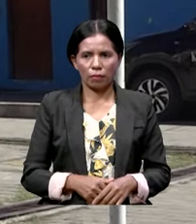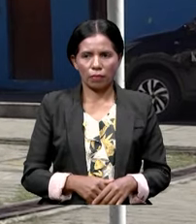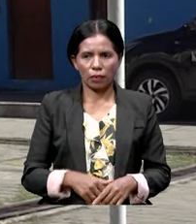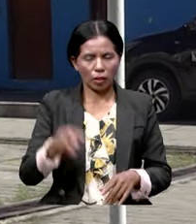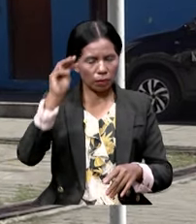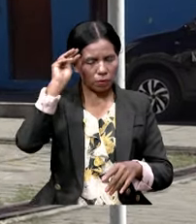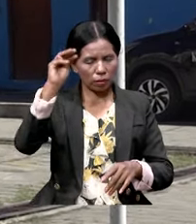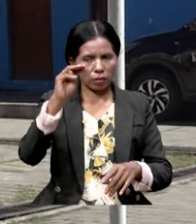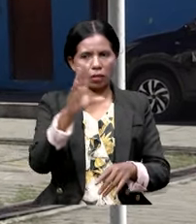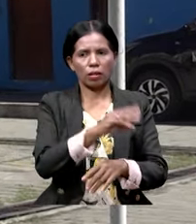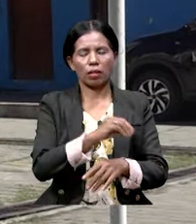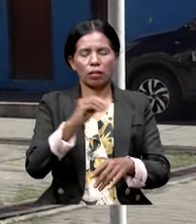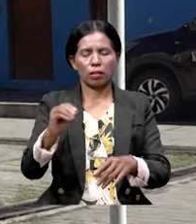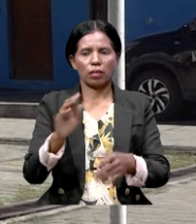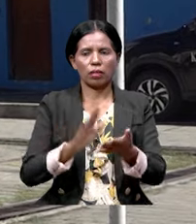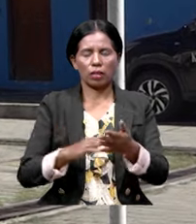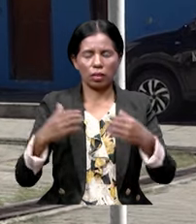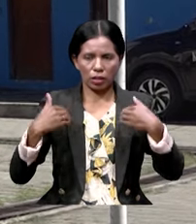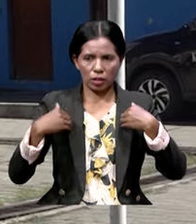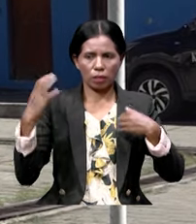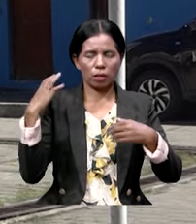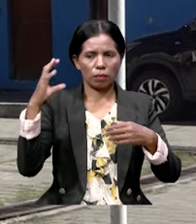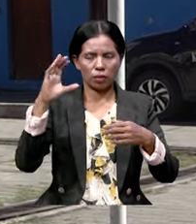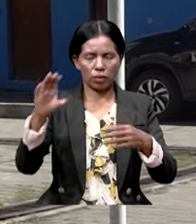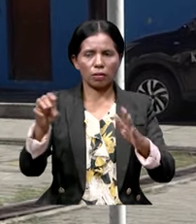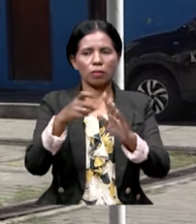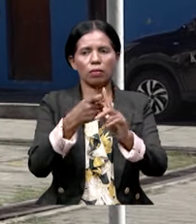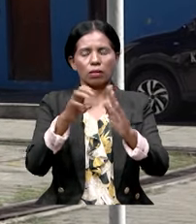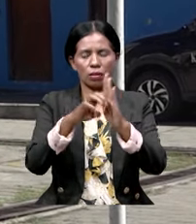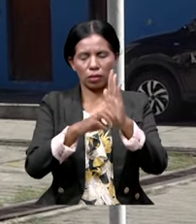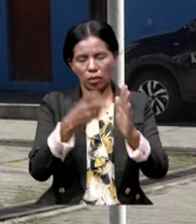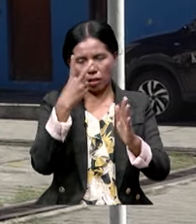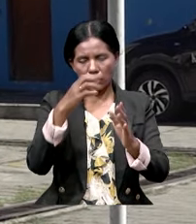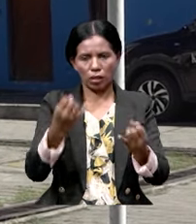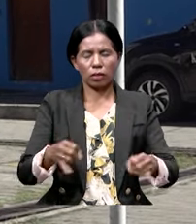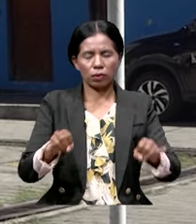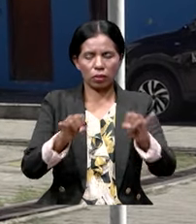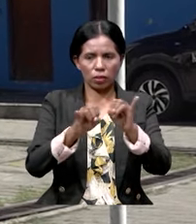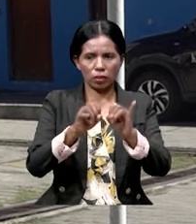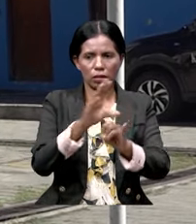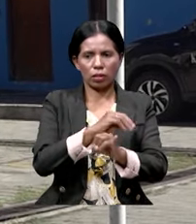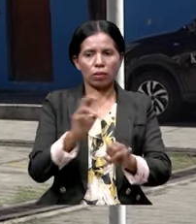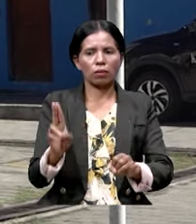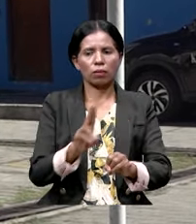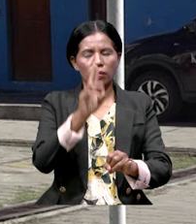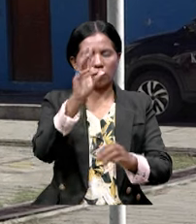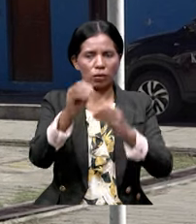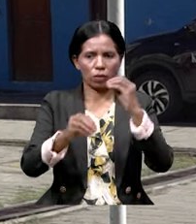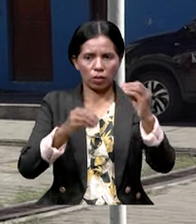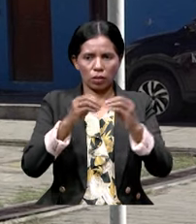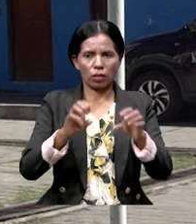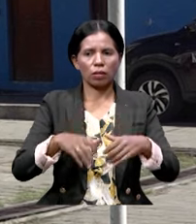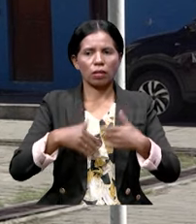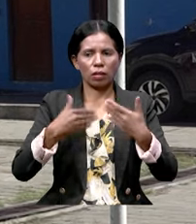Ministério do Ensino Superior maqueta competência com o Estado a do controle Instituto Superior Sira na Universidade Sira Conabá o